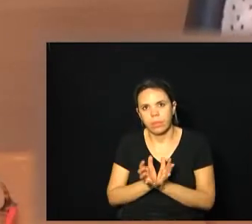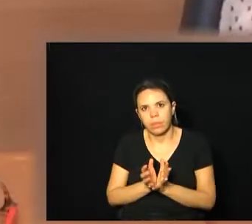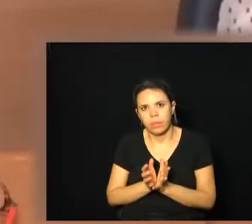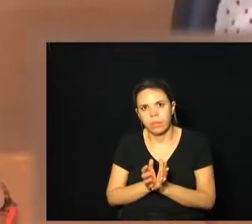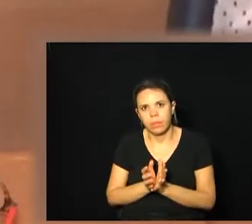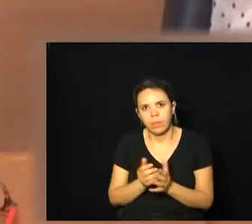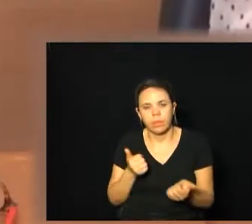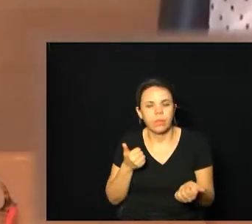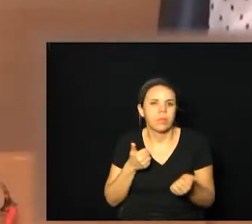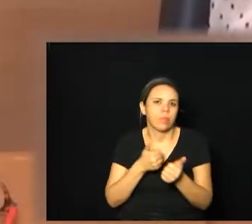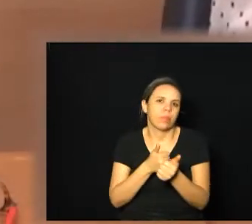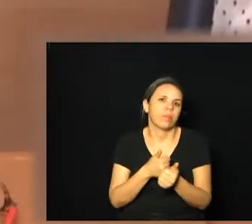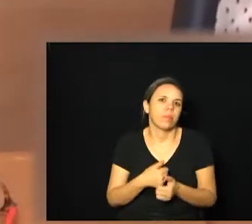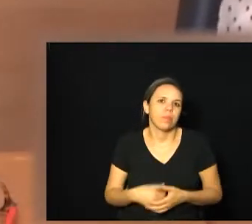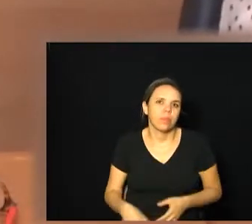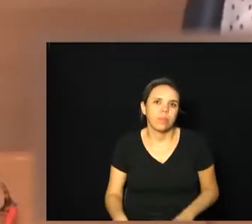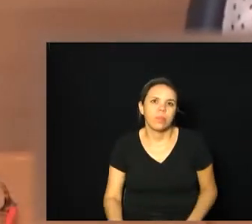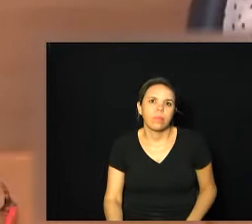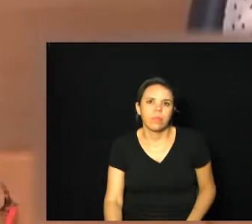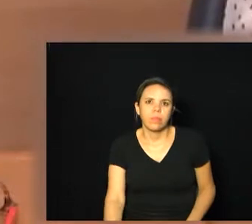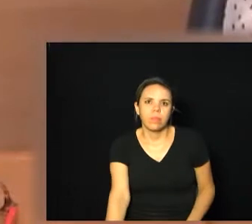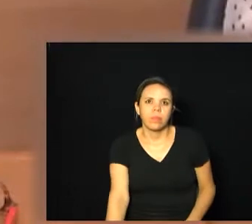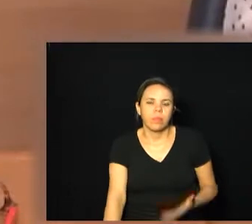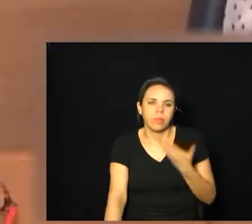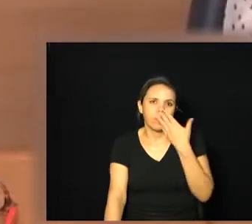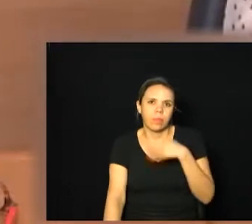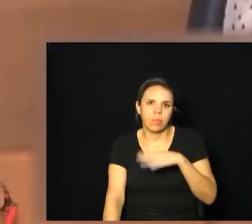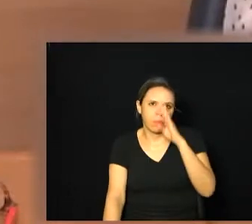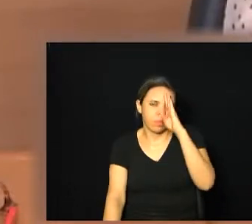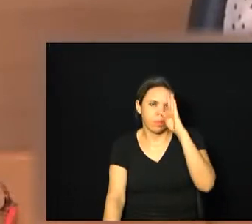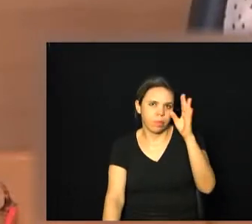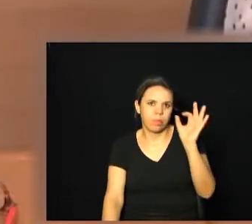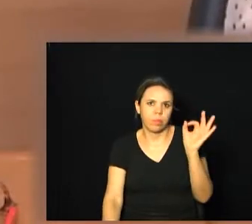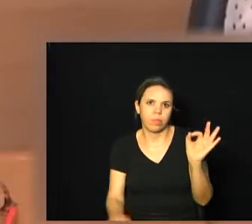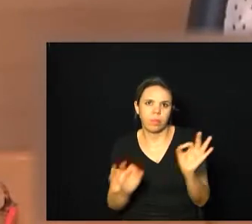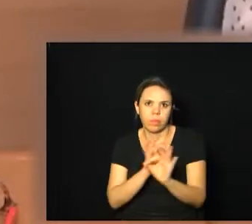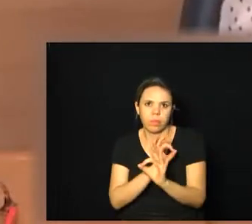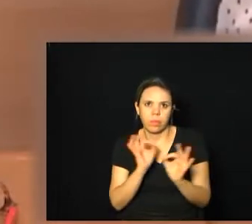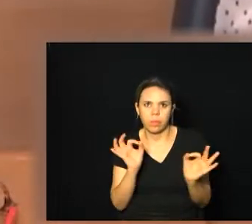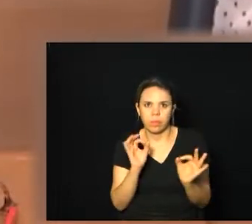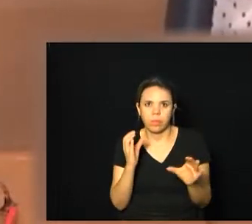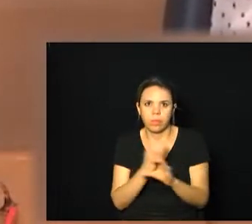vai acompanhar esse processo. Criança é prioridade absoluta.